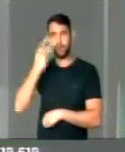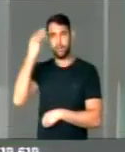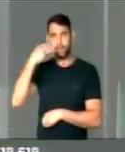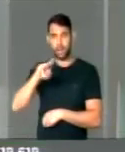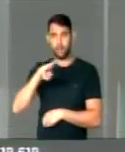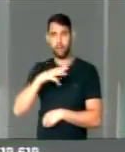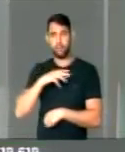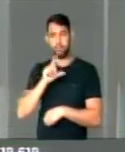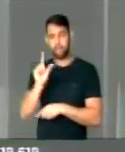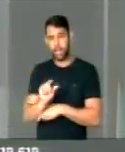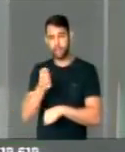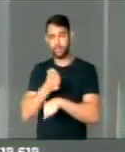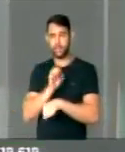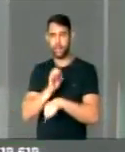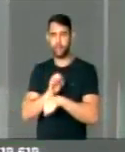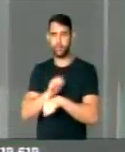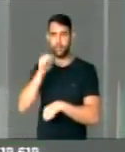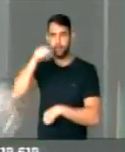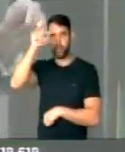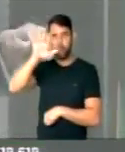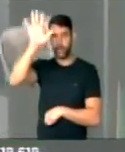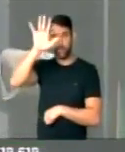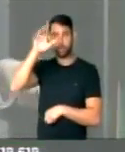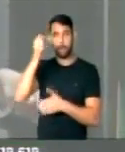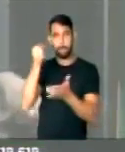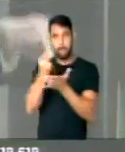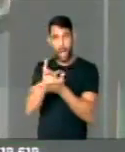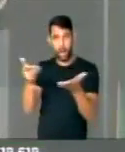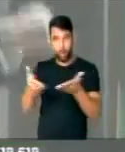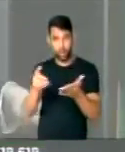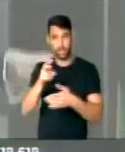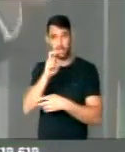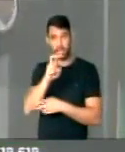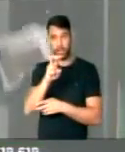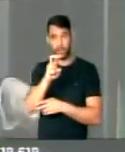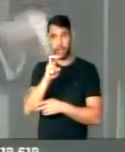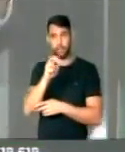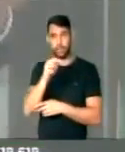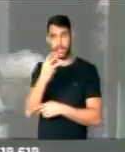Maranhão, pequeno estado do Nordeste, paga hoje R$